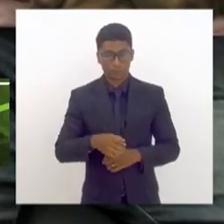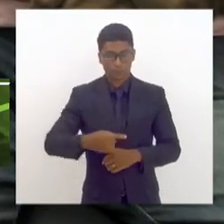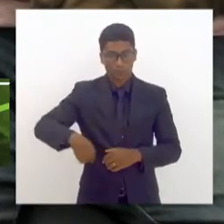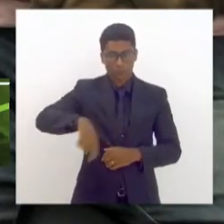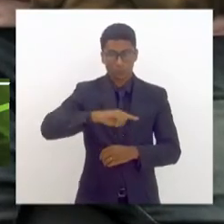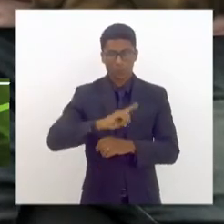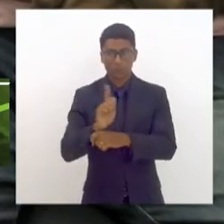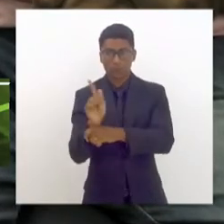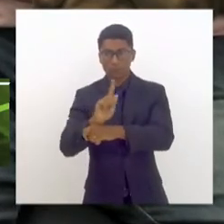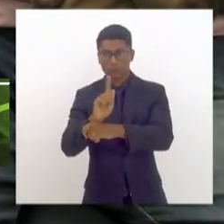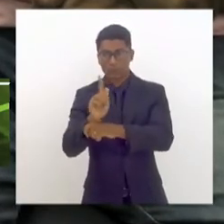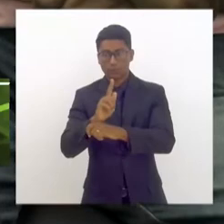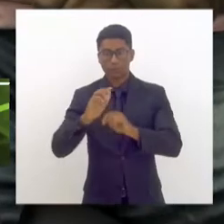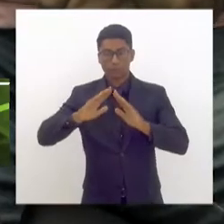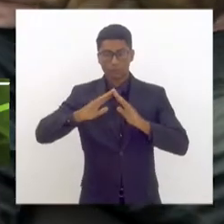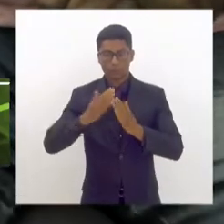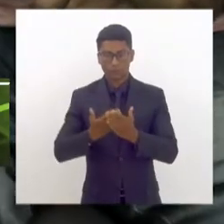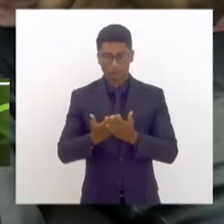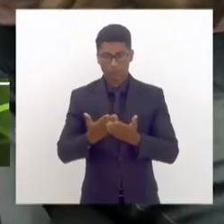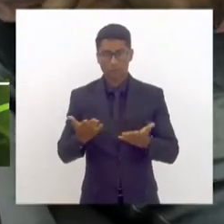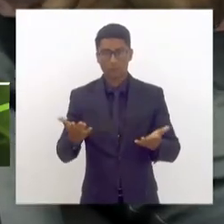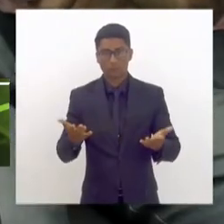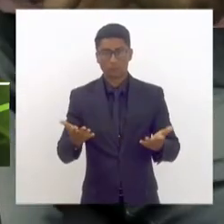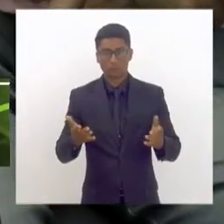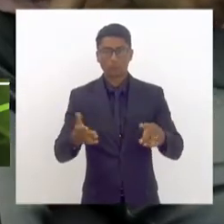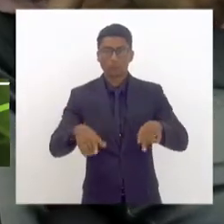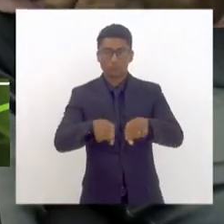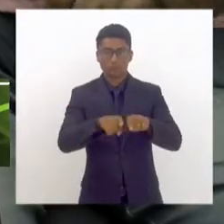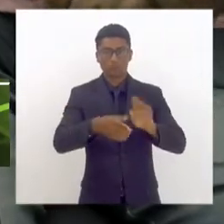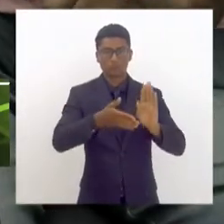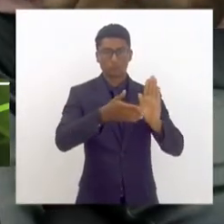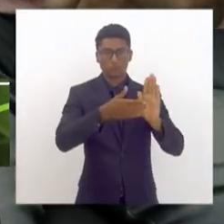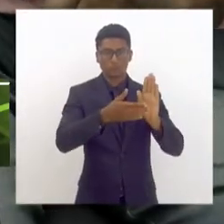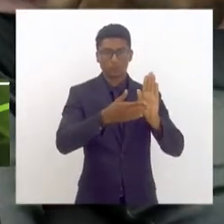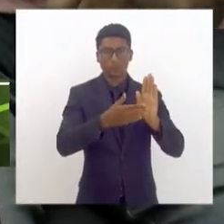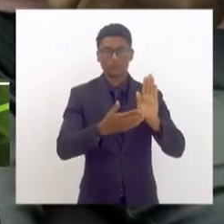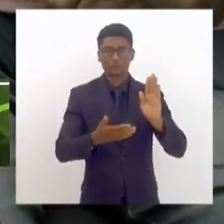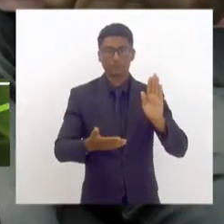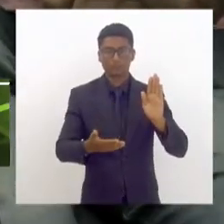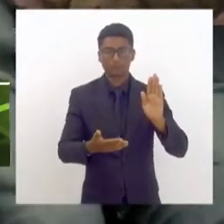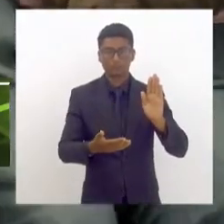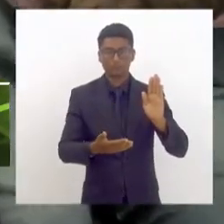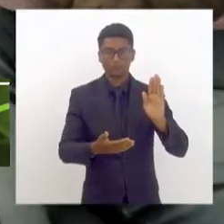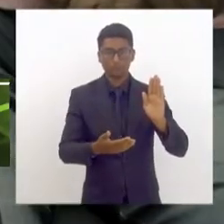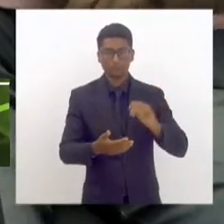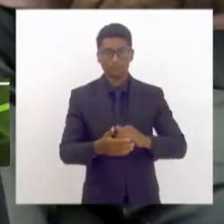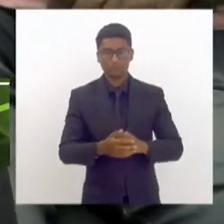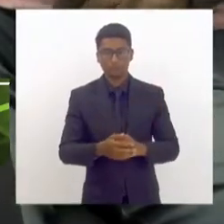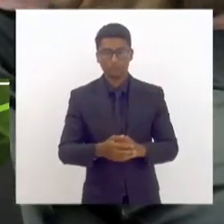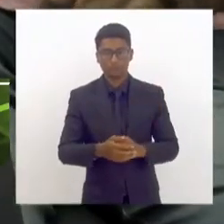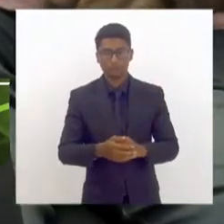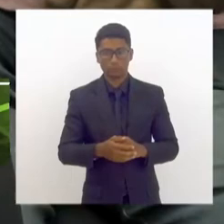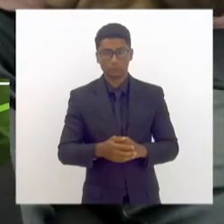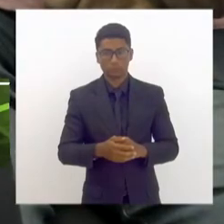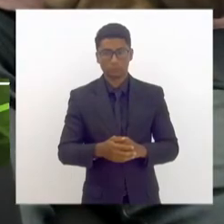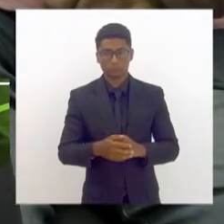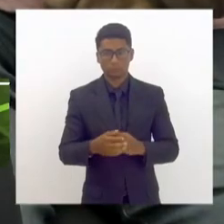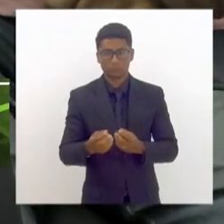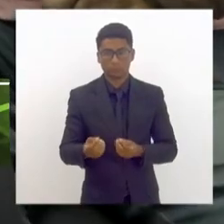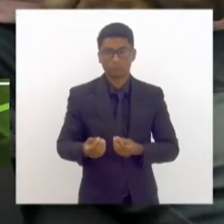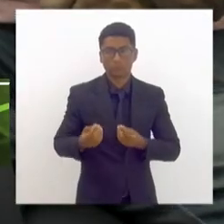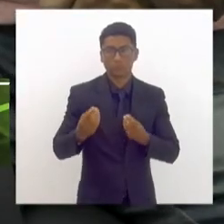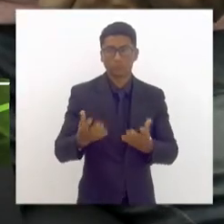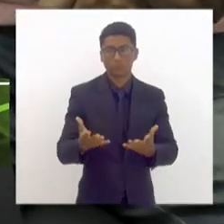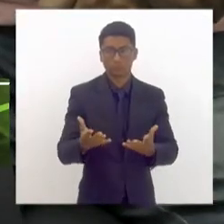gestores escolares, ou com a proposta da mentoria de formação para novos